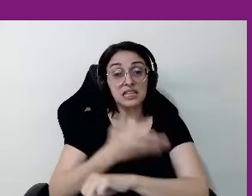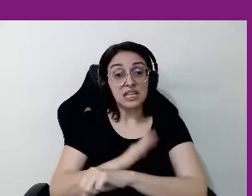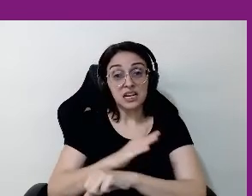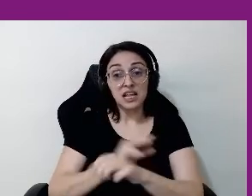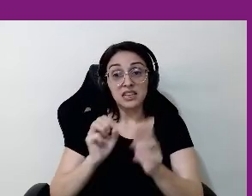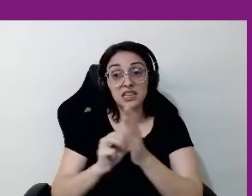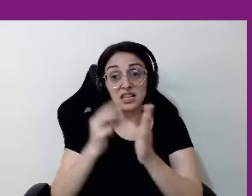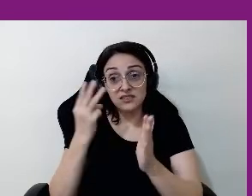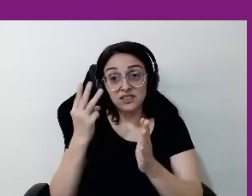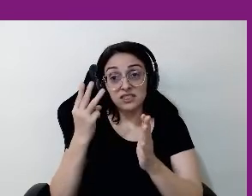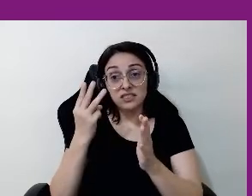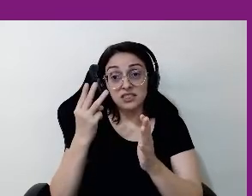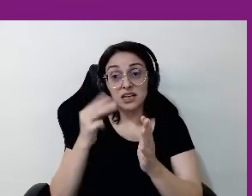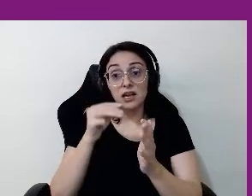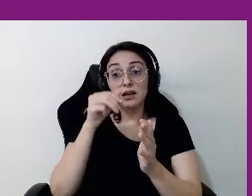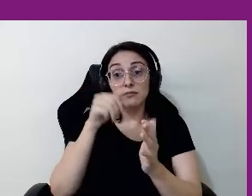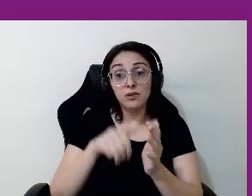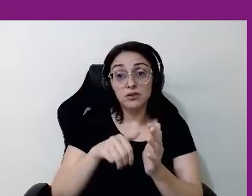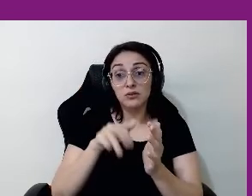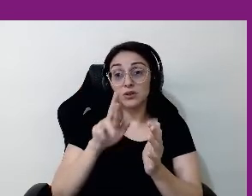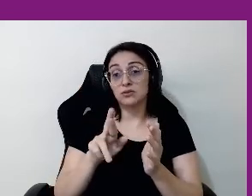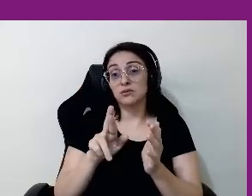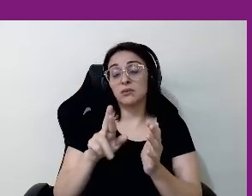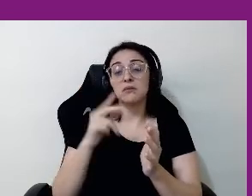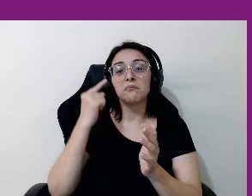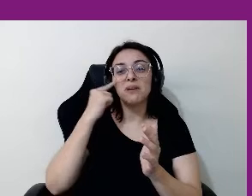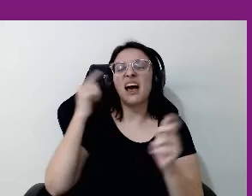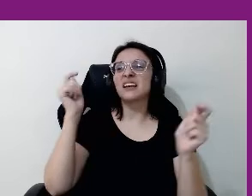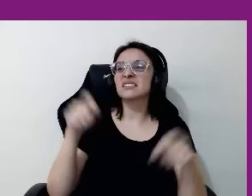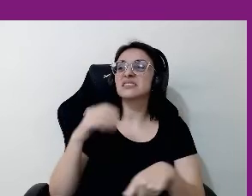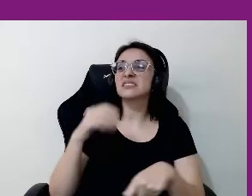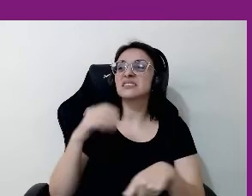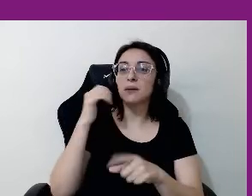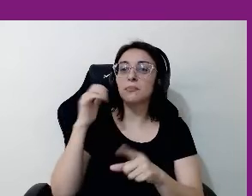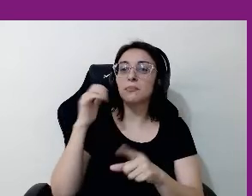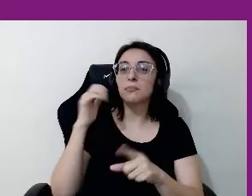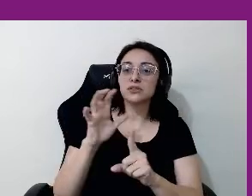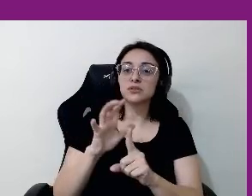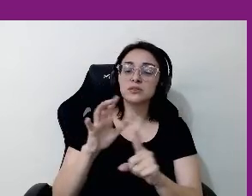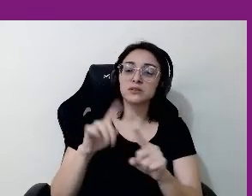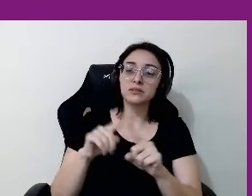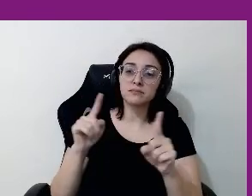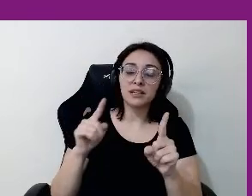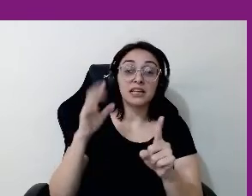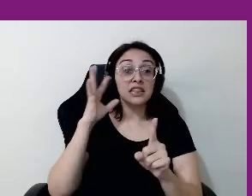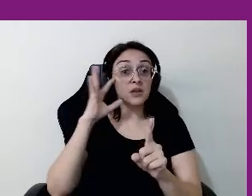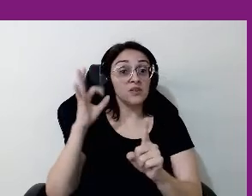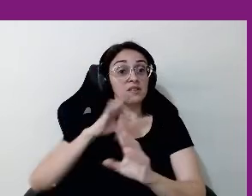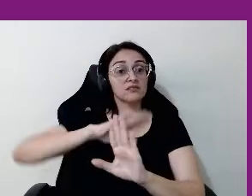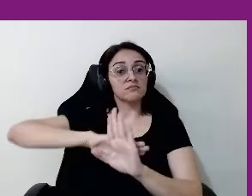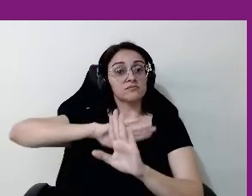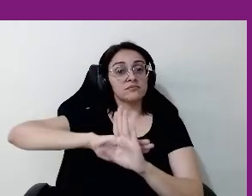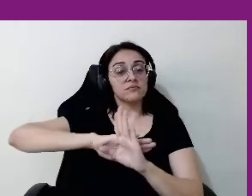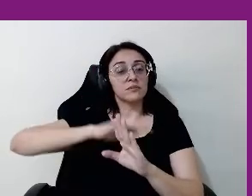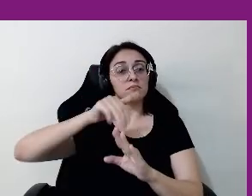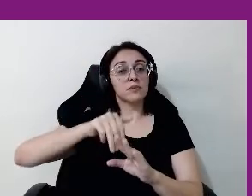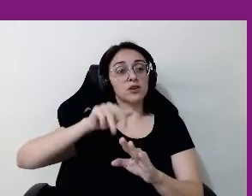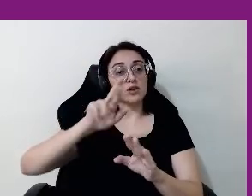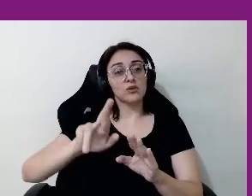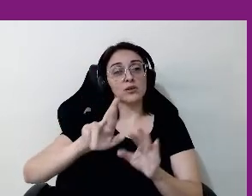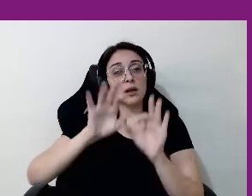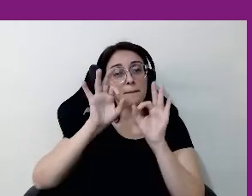vezes, fazer uma manobra de recrutamento, você sabe pressurizar, e você não está entendendo que aquela manobra pode